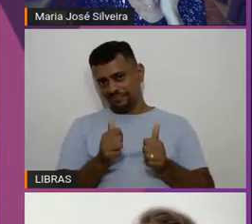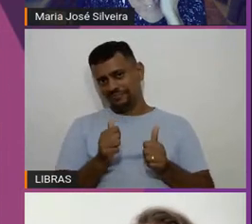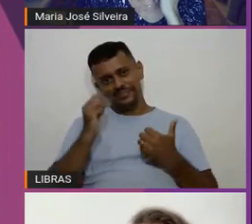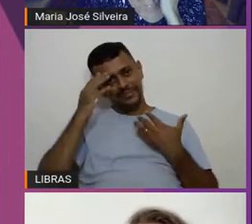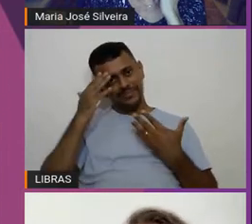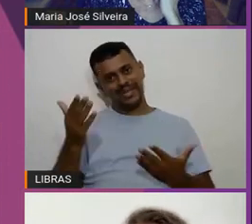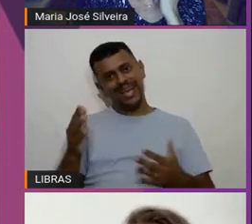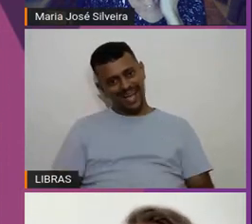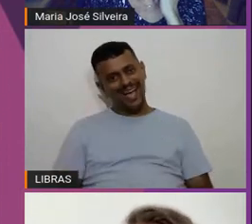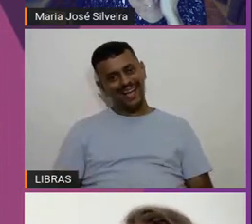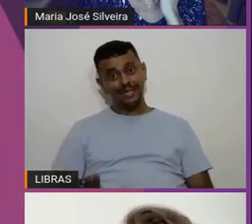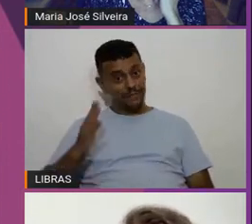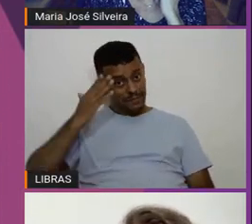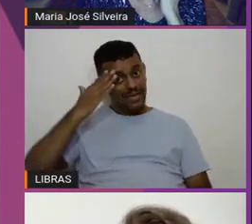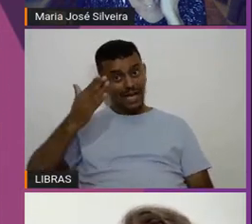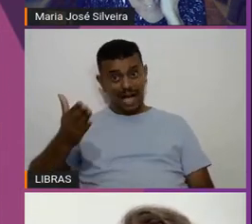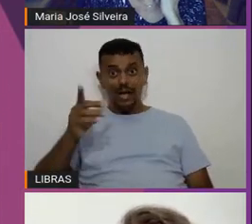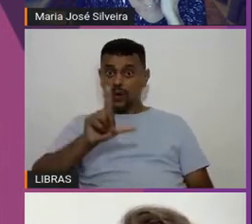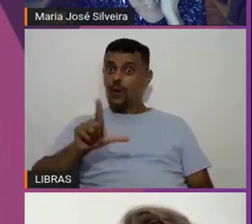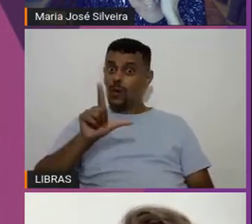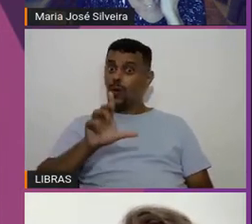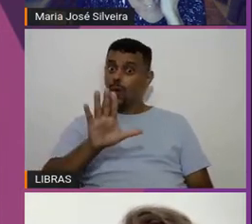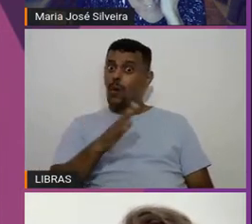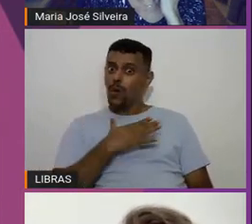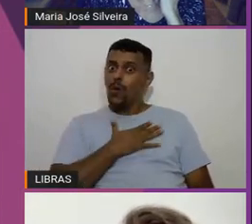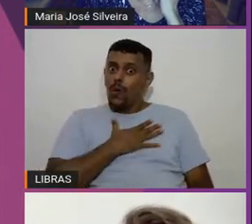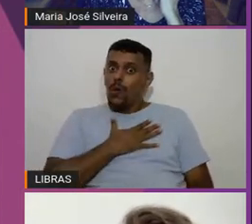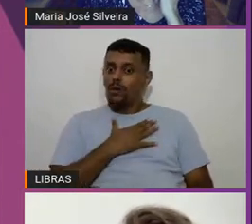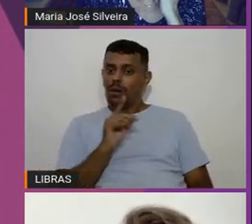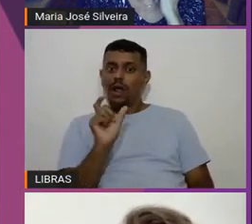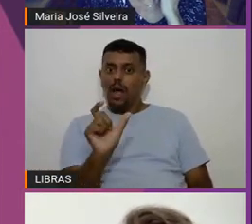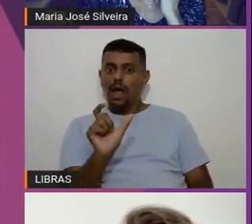Gostei dessa da palavra